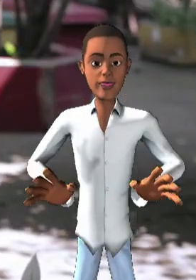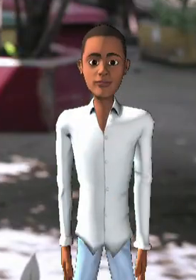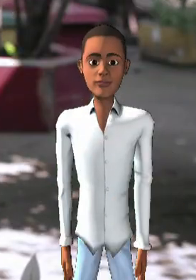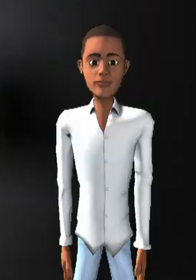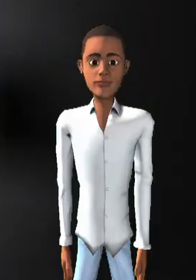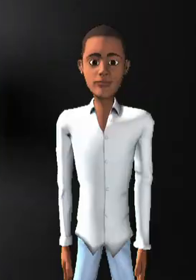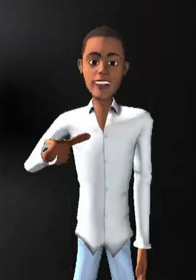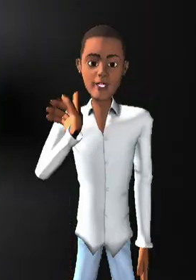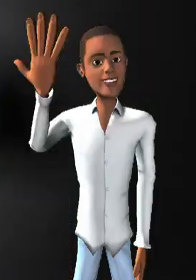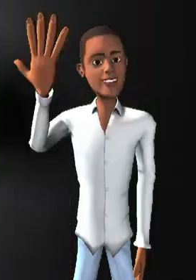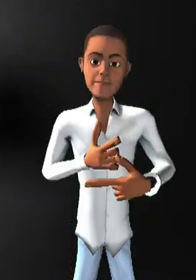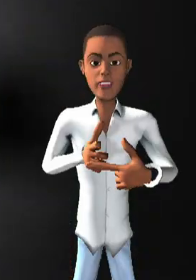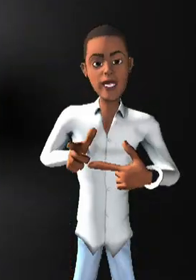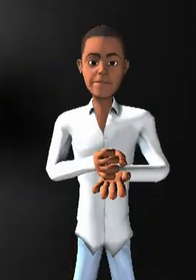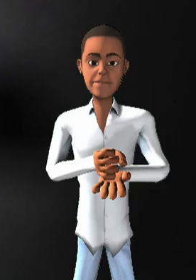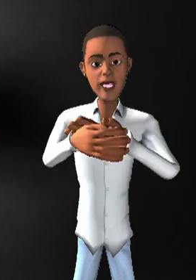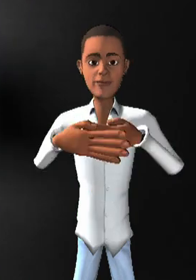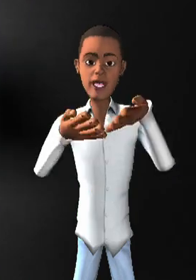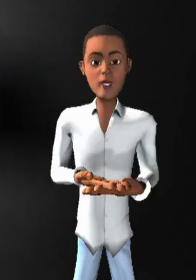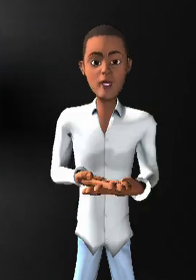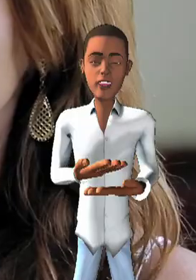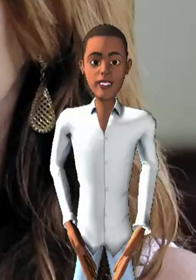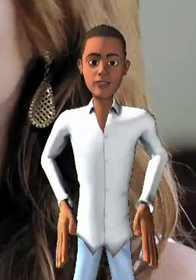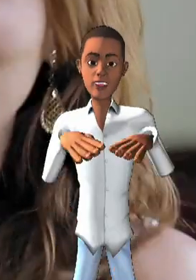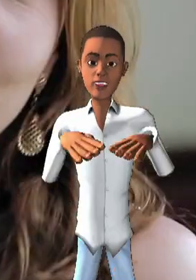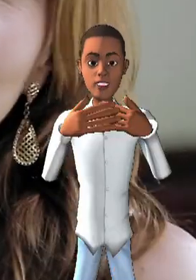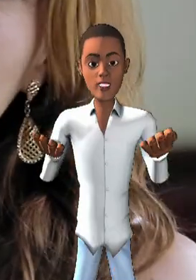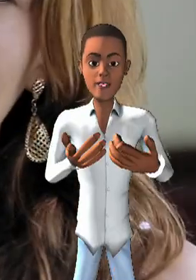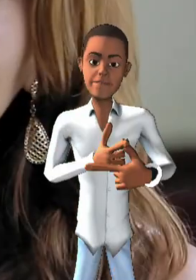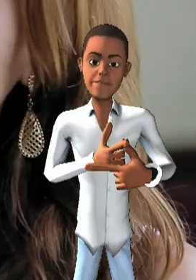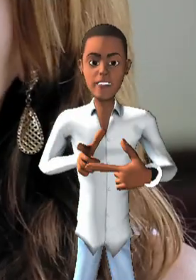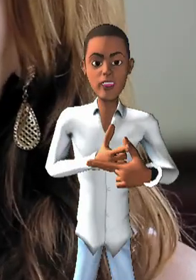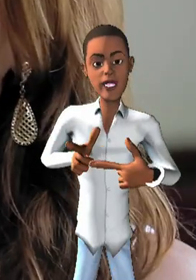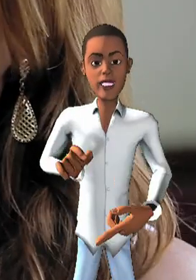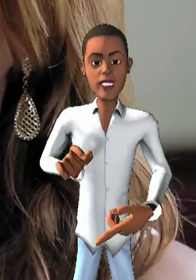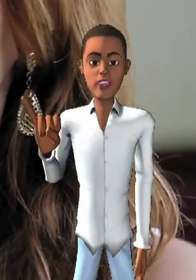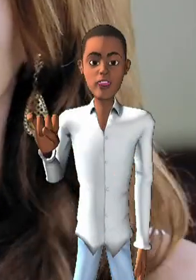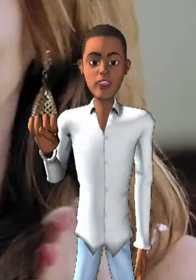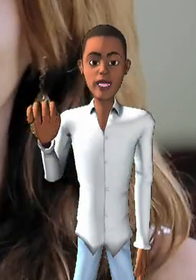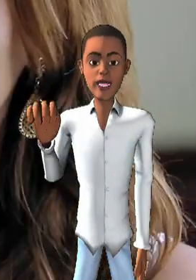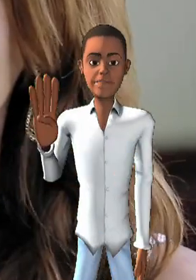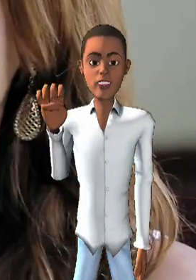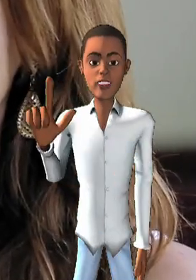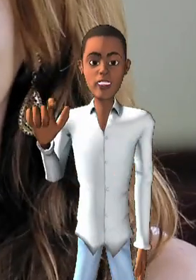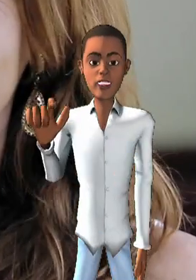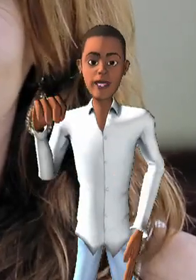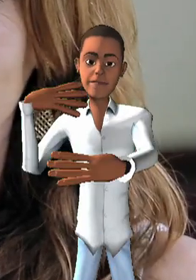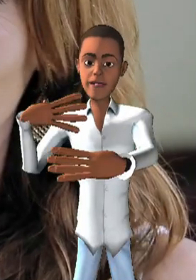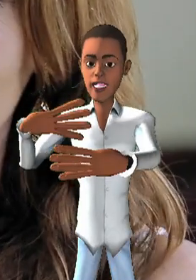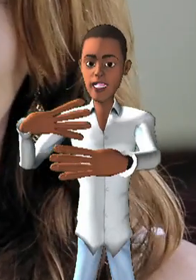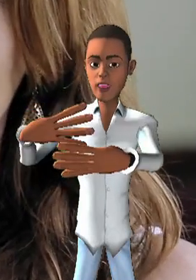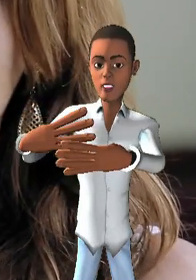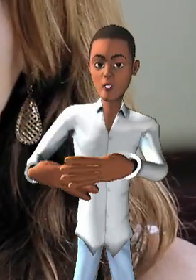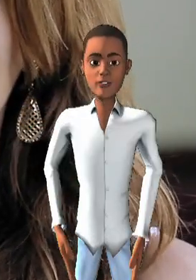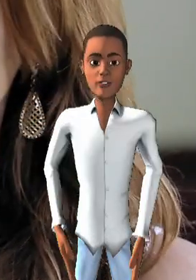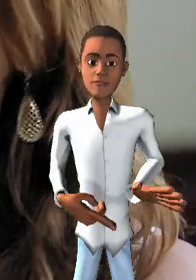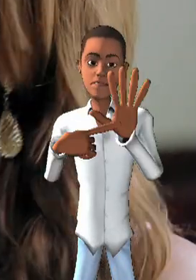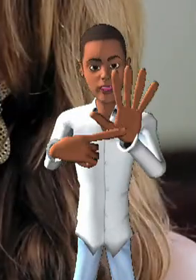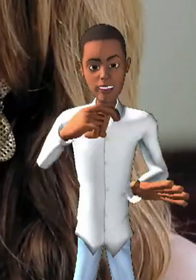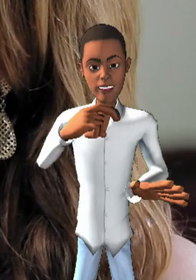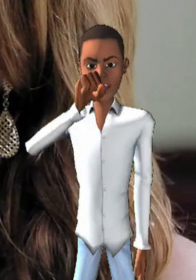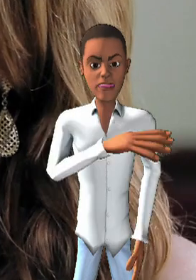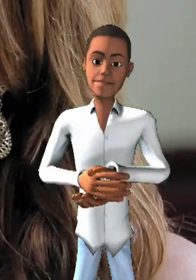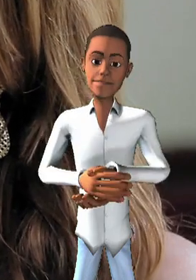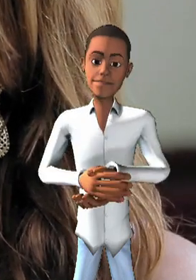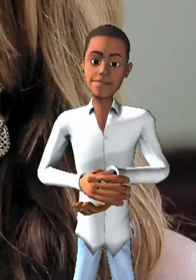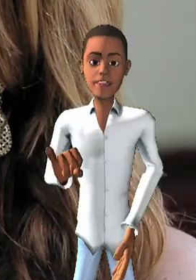assim. E eu resolvi levar essa questão pra minha sala. Então a situação da Isabela, né, que acabou gerando toda essa nossa conversa, eu acho que ilustra